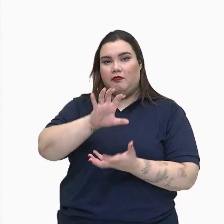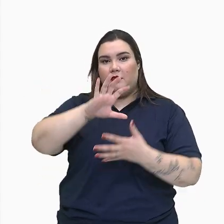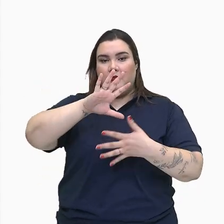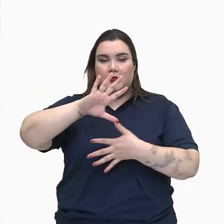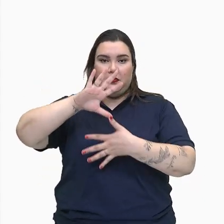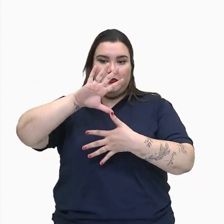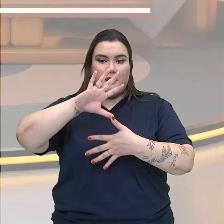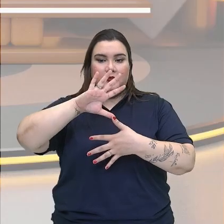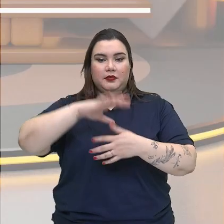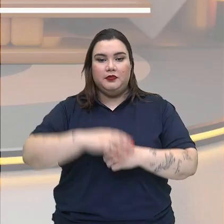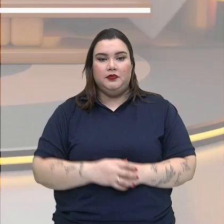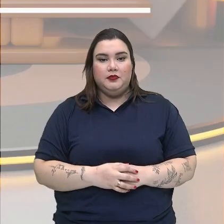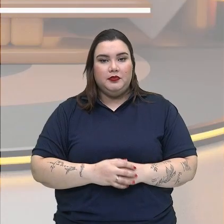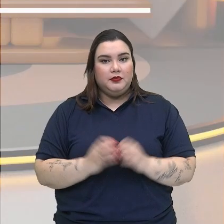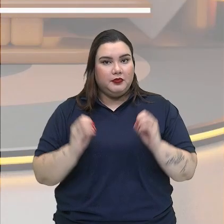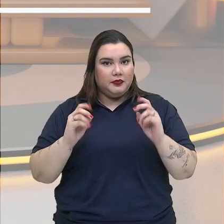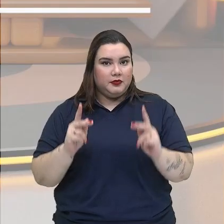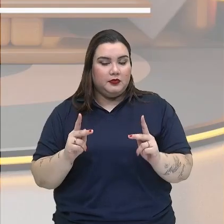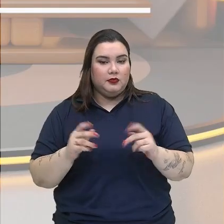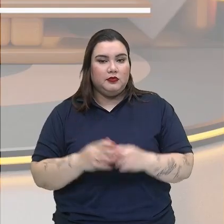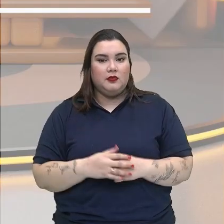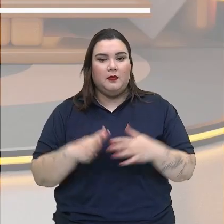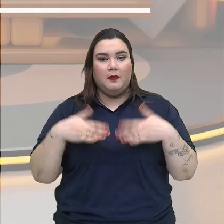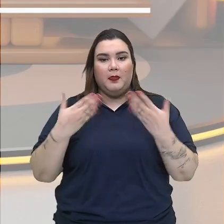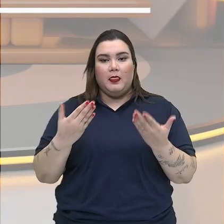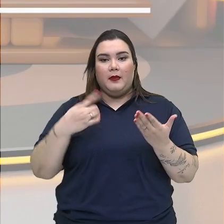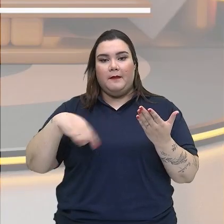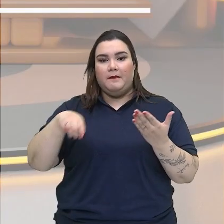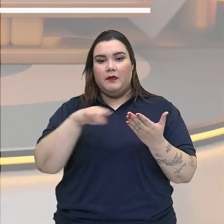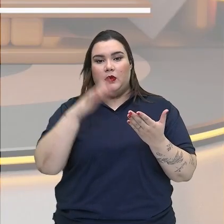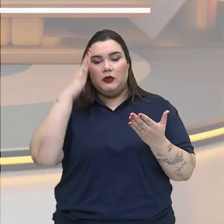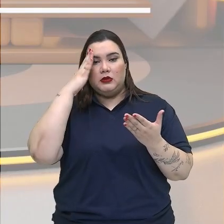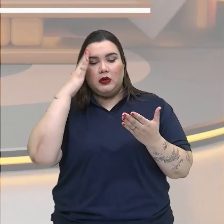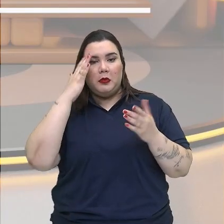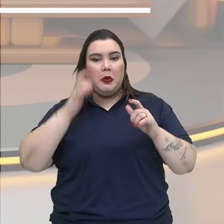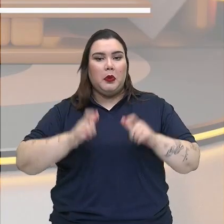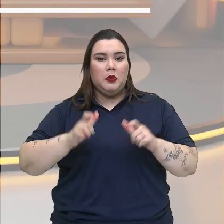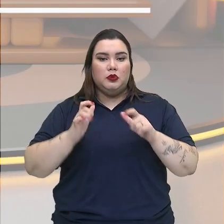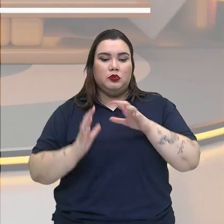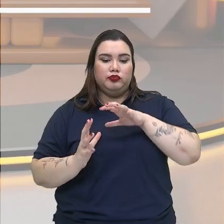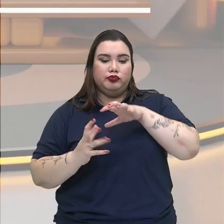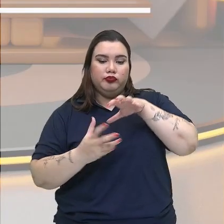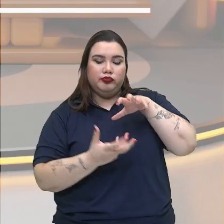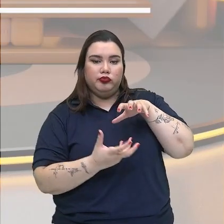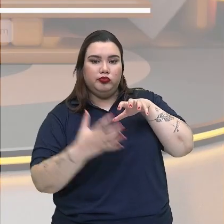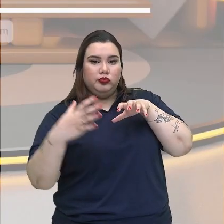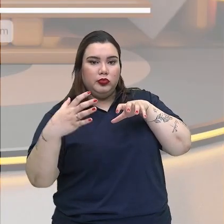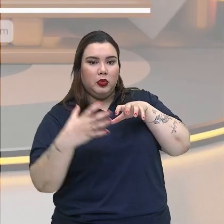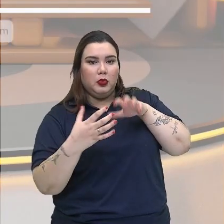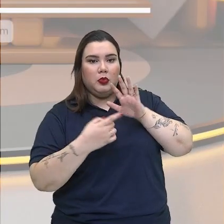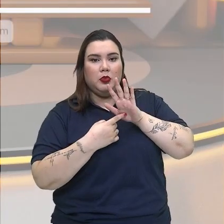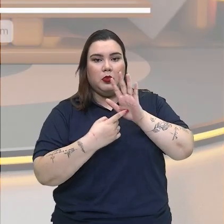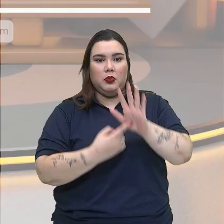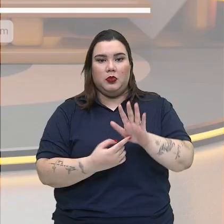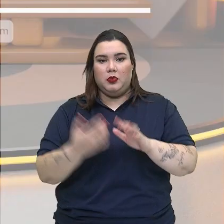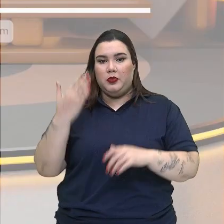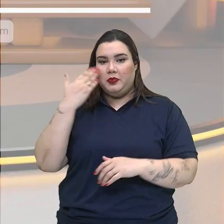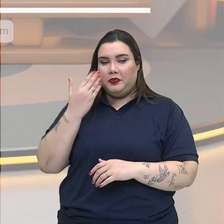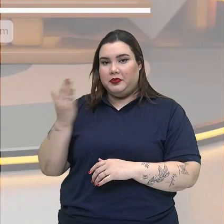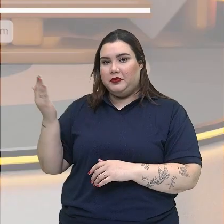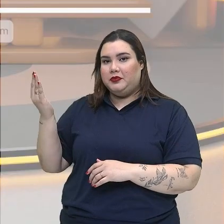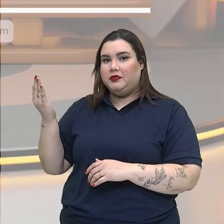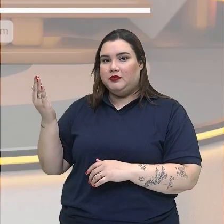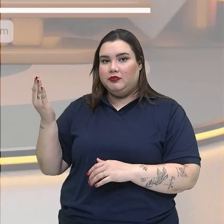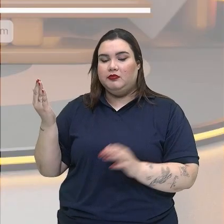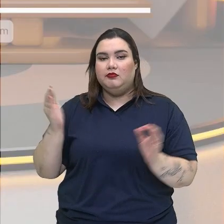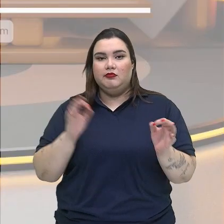americano, certo? Então, para você se situar geograficamente, vou trazer de novo aqui meu amigo globo